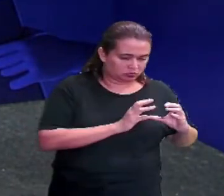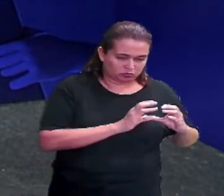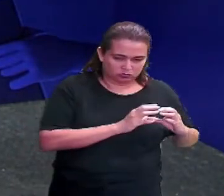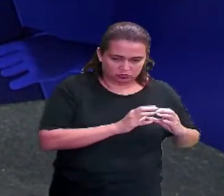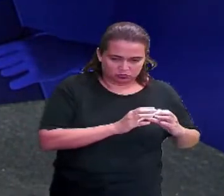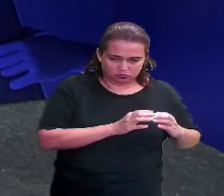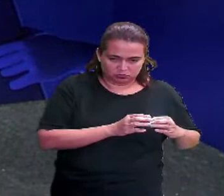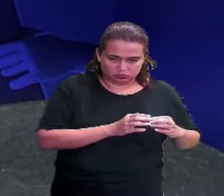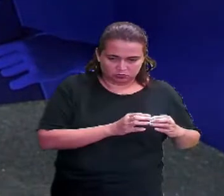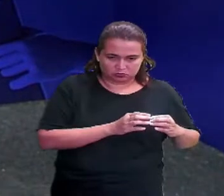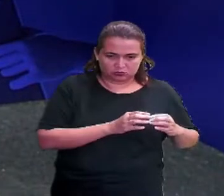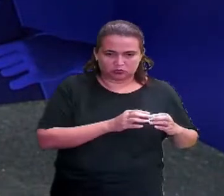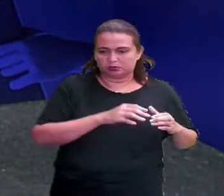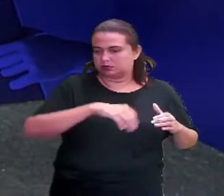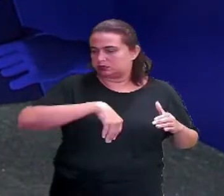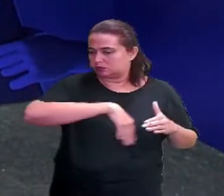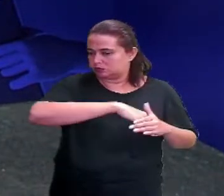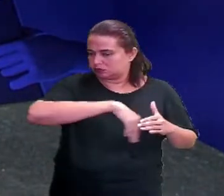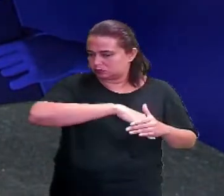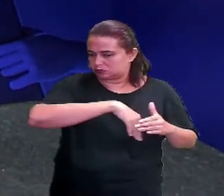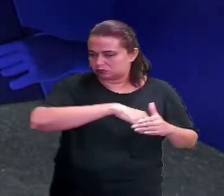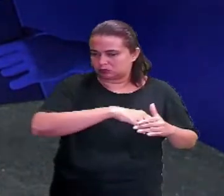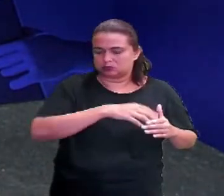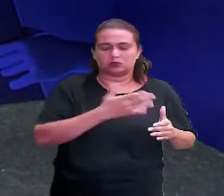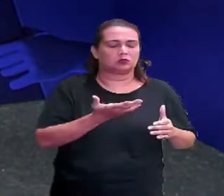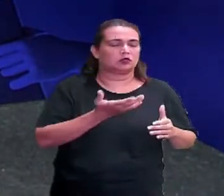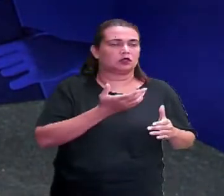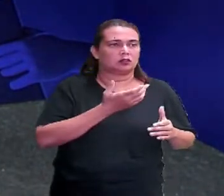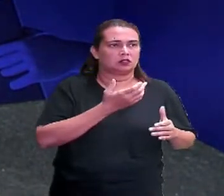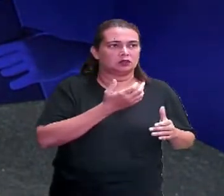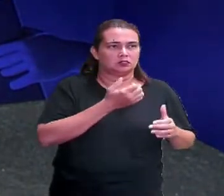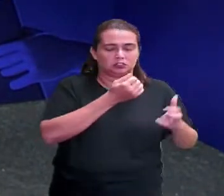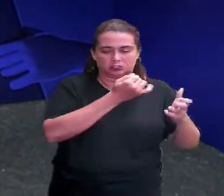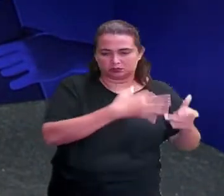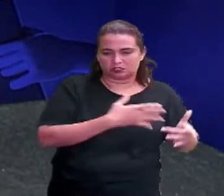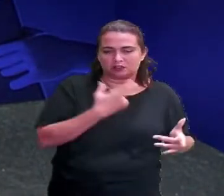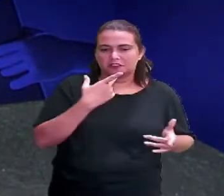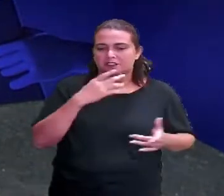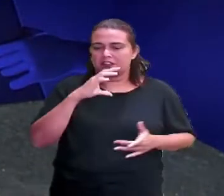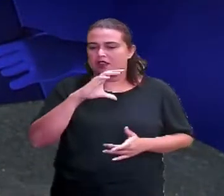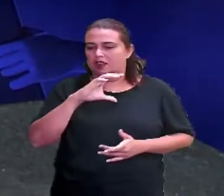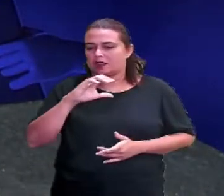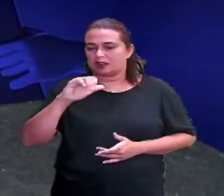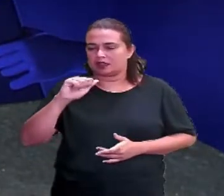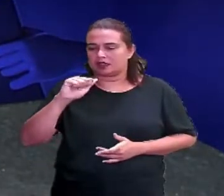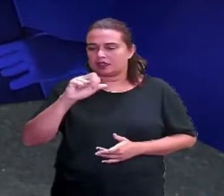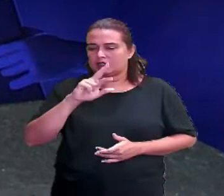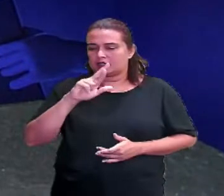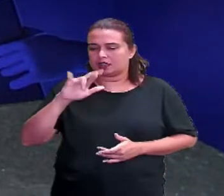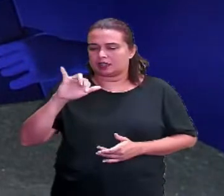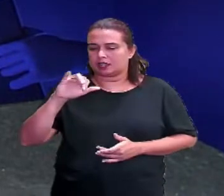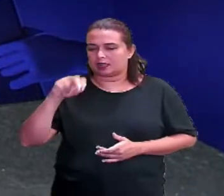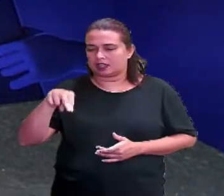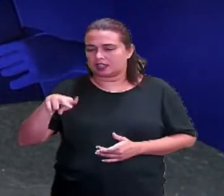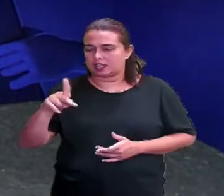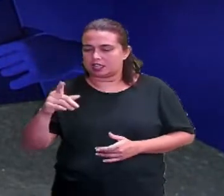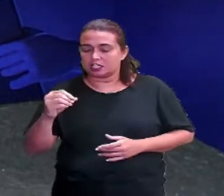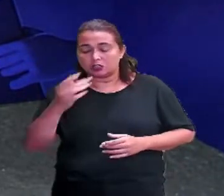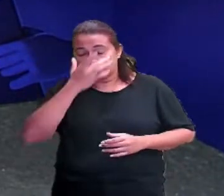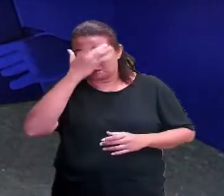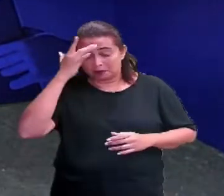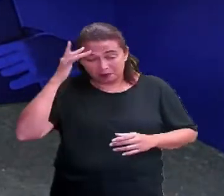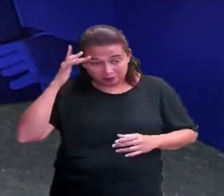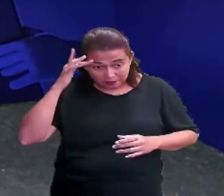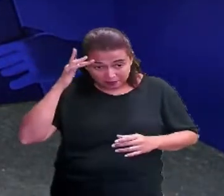usar a expressão carrinho, não é? Que é aquele movimento, não é, que se faz, quem joga bola ou quem